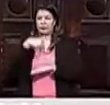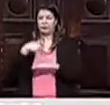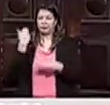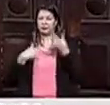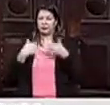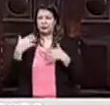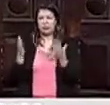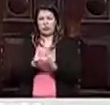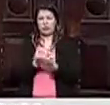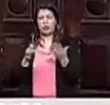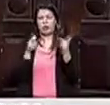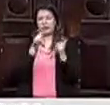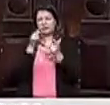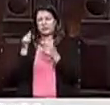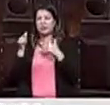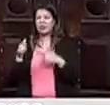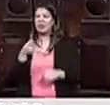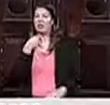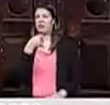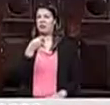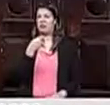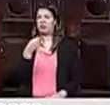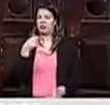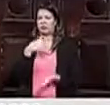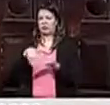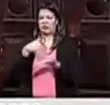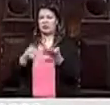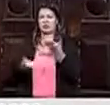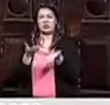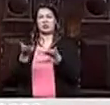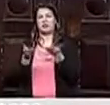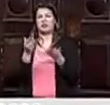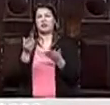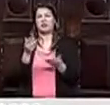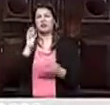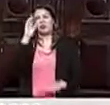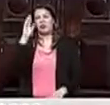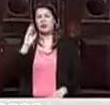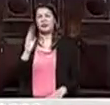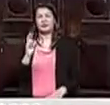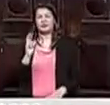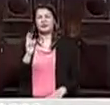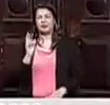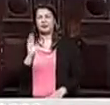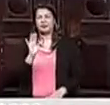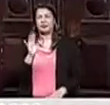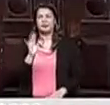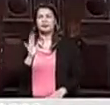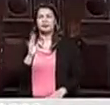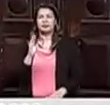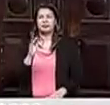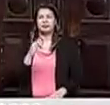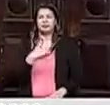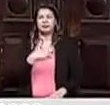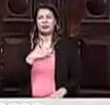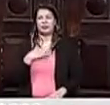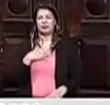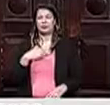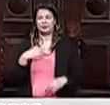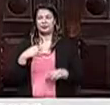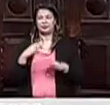ridicularizando a entrevista do secretário de Conservação, Rubens Teixeira. Eu não vou nesse viés,